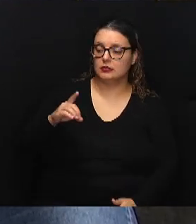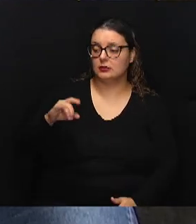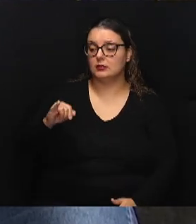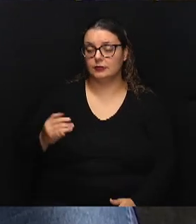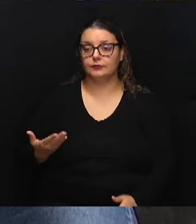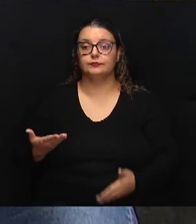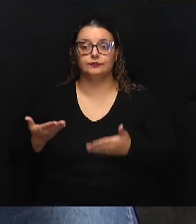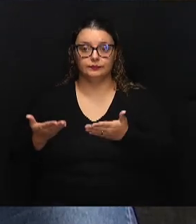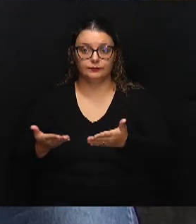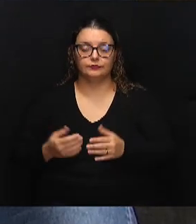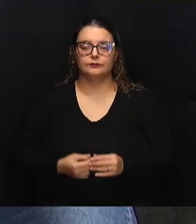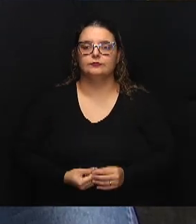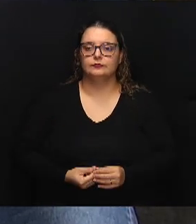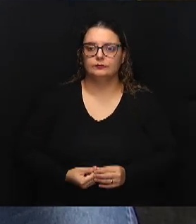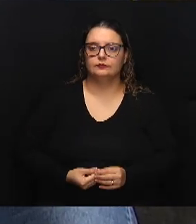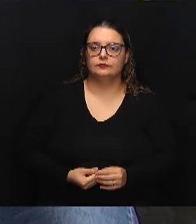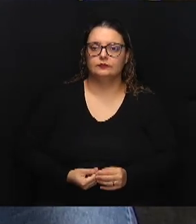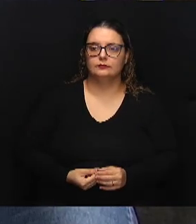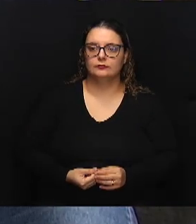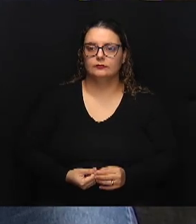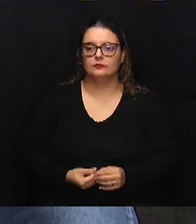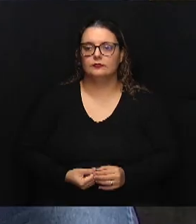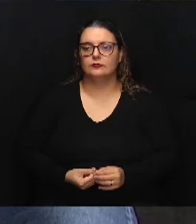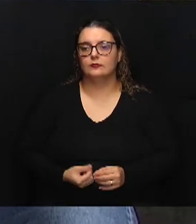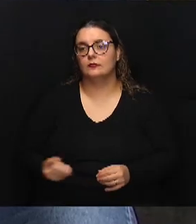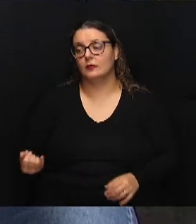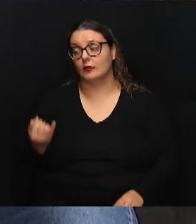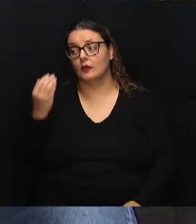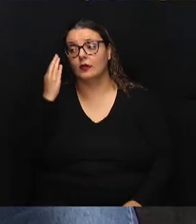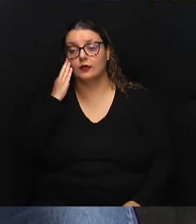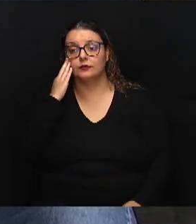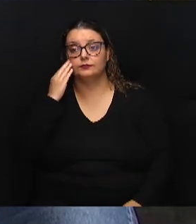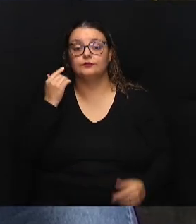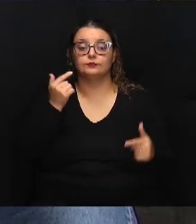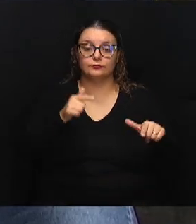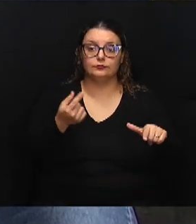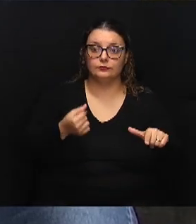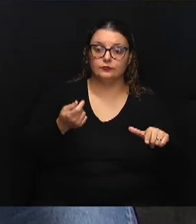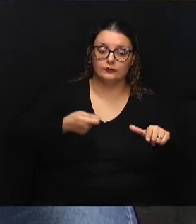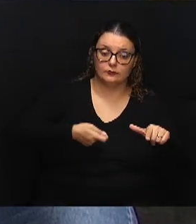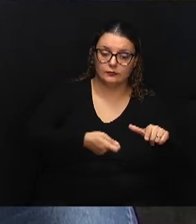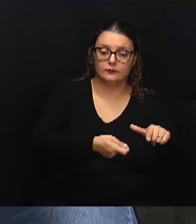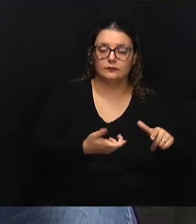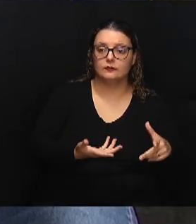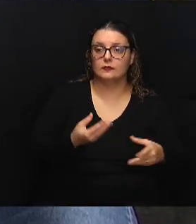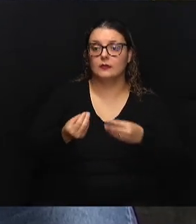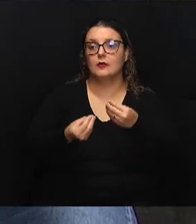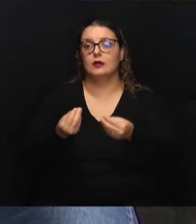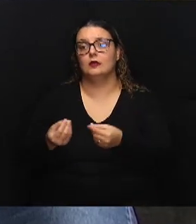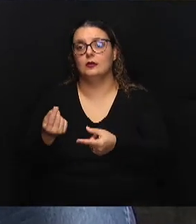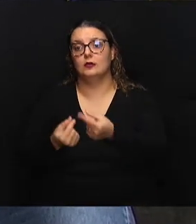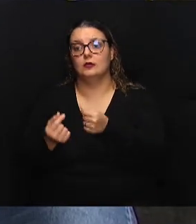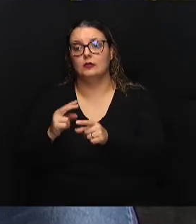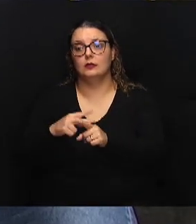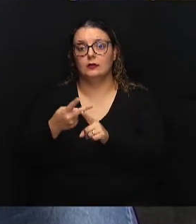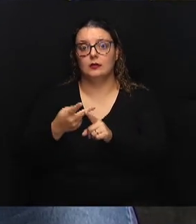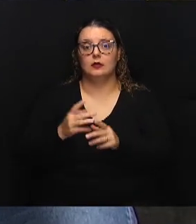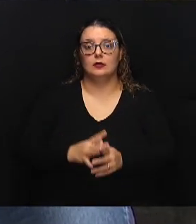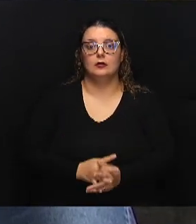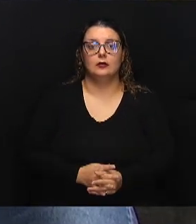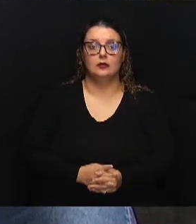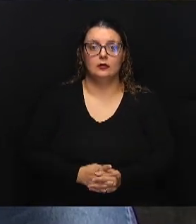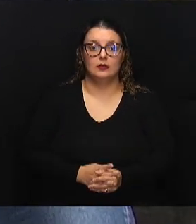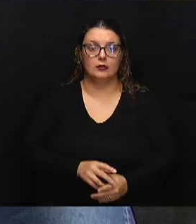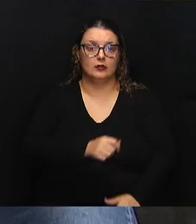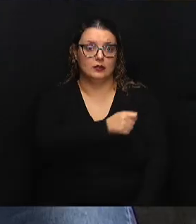né? E aí a importância também de entender aonde aplicar e como fazer esse dinheiro se multiplicar então. Bom, nas aulas